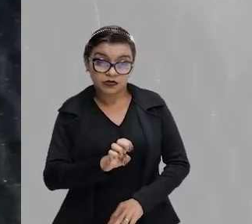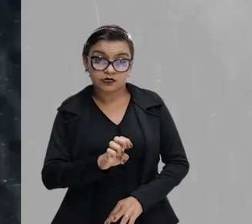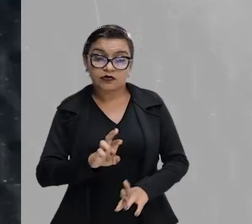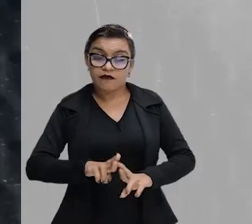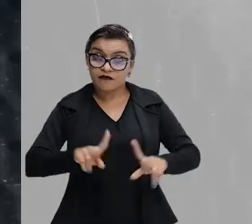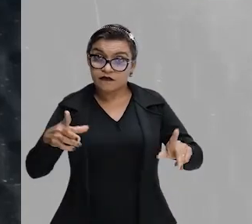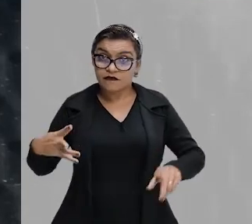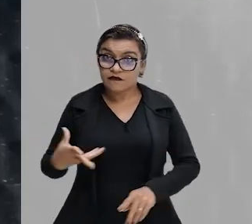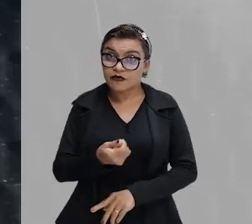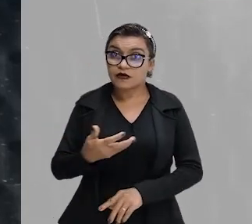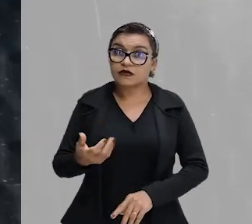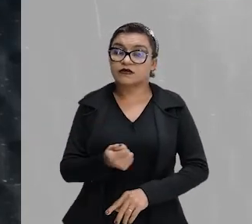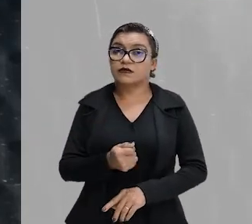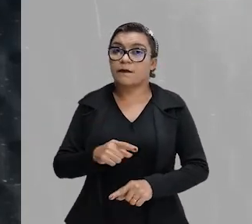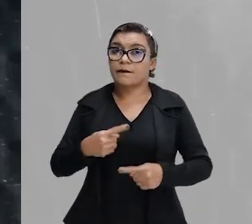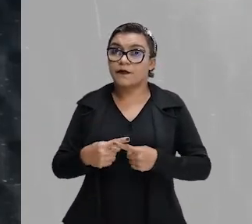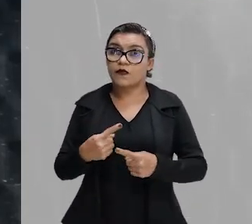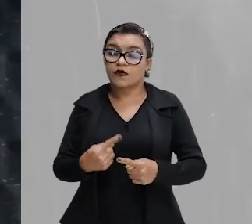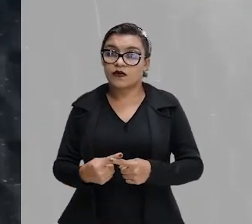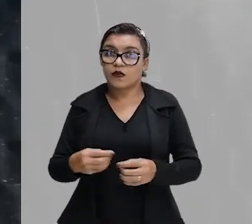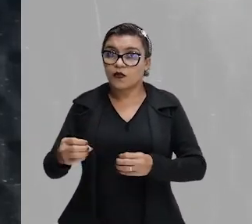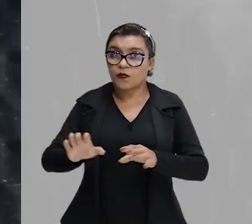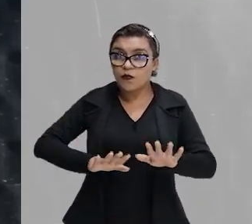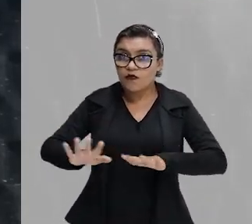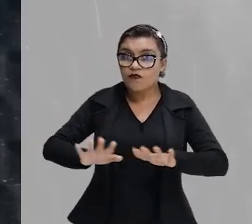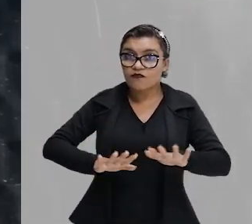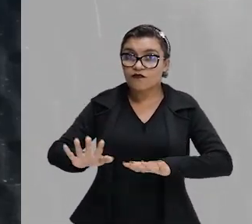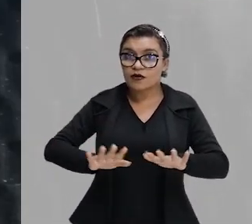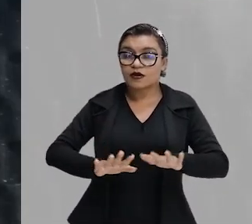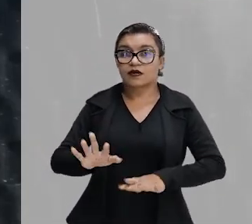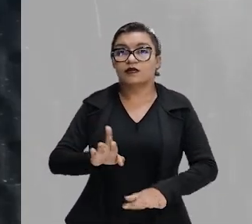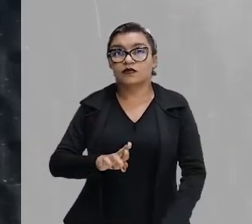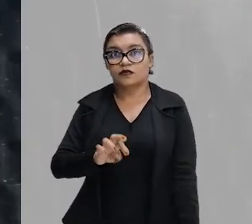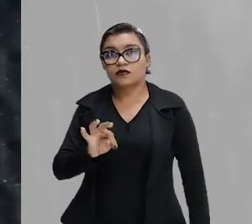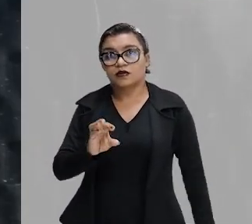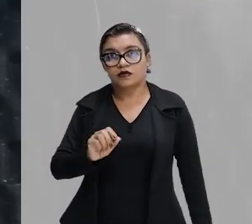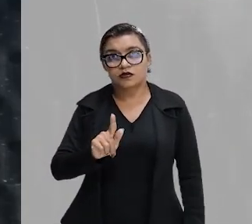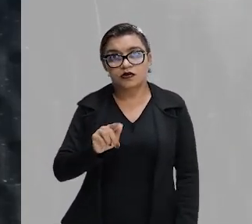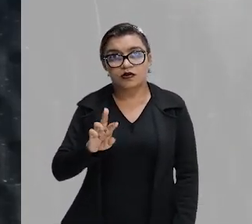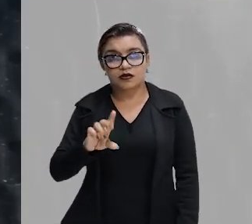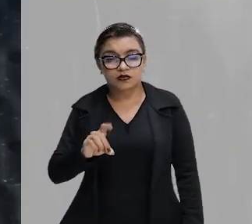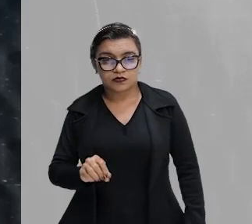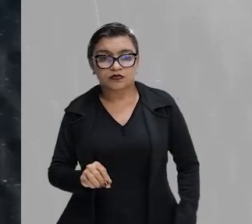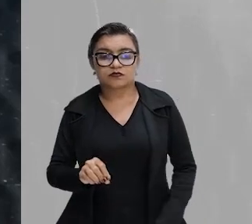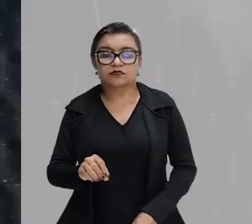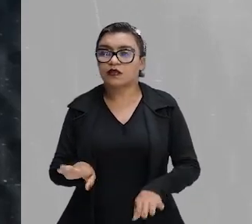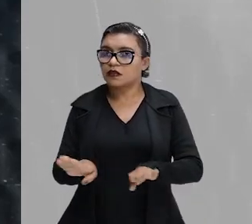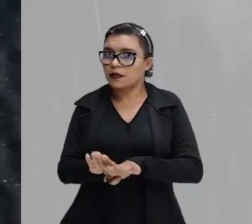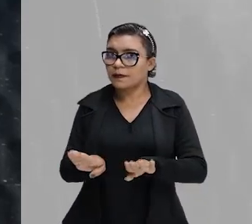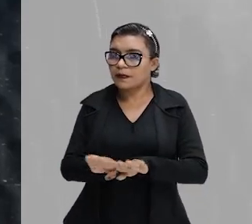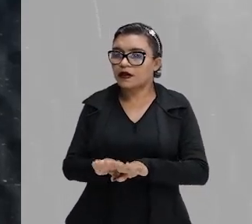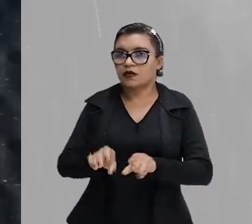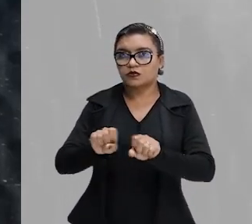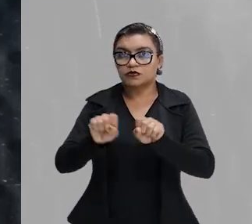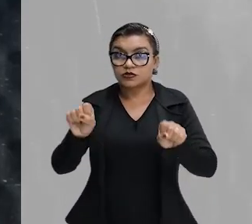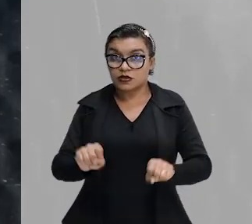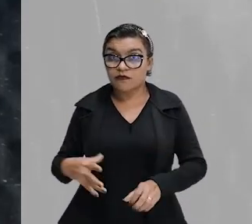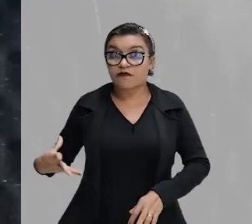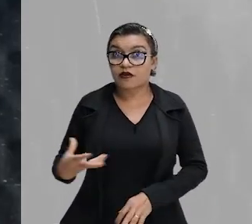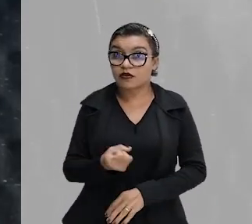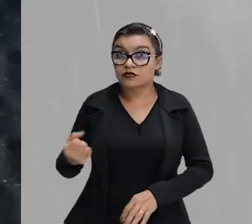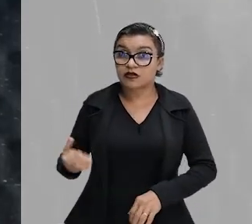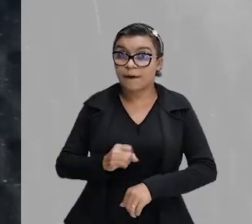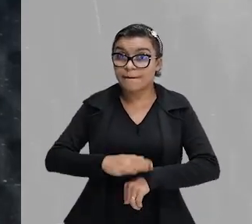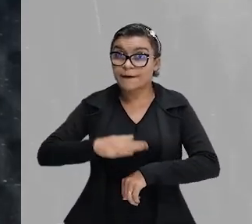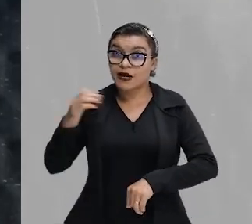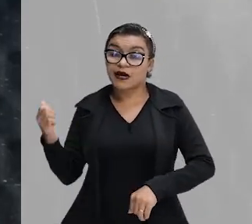de velocidade justamente por conta desse movimento retrógrado, certo? Quando a gente olha para um sistema que também está com velocidade maior do que a nossa, nós vamos